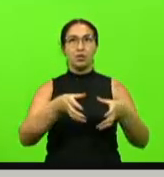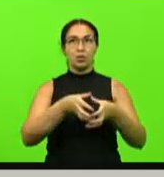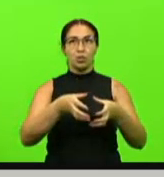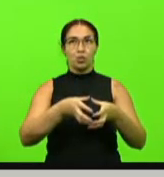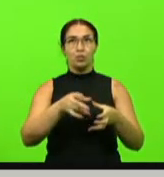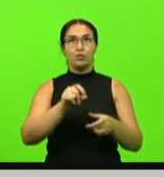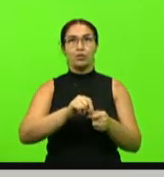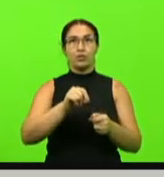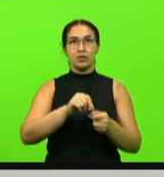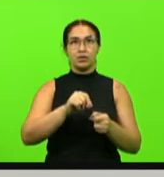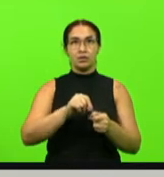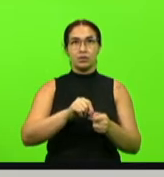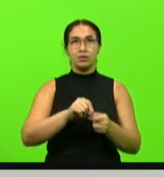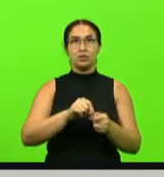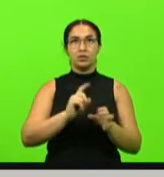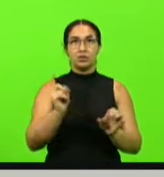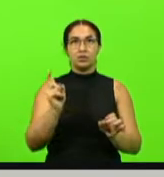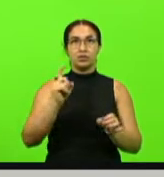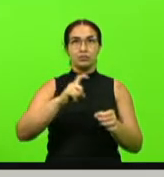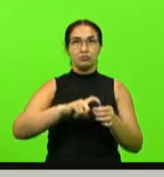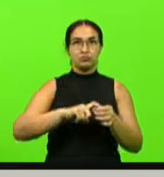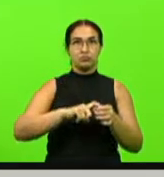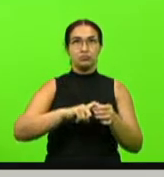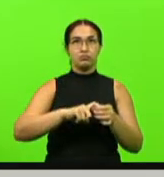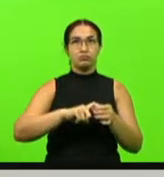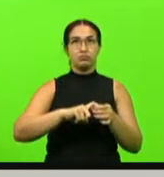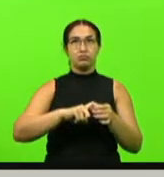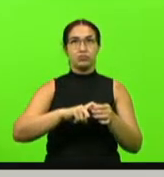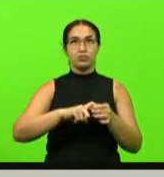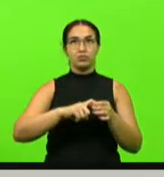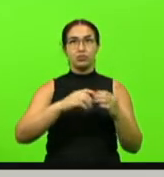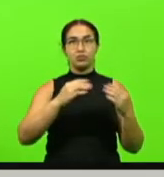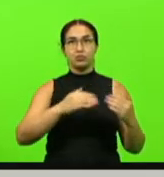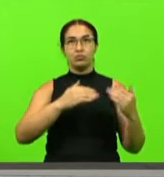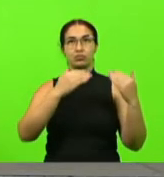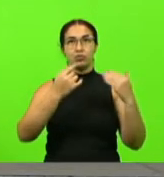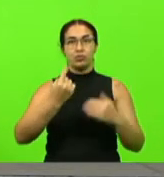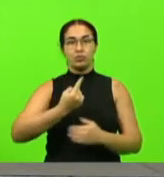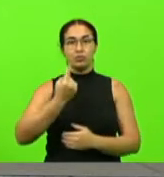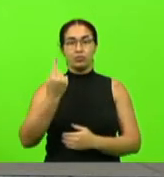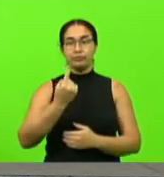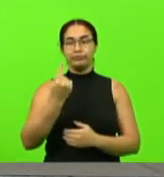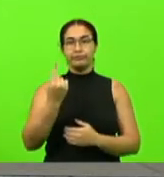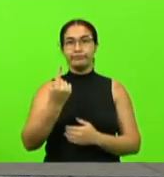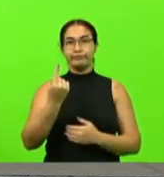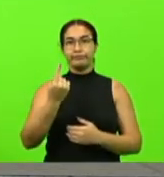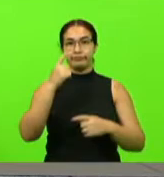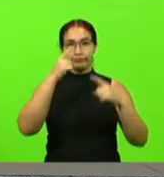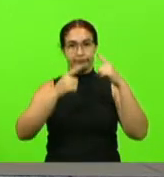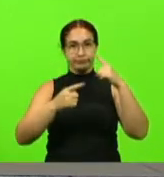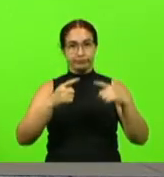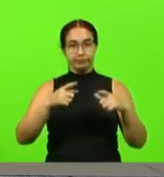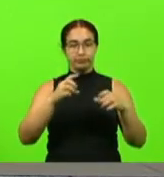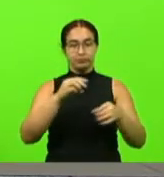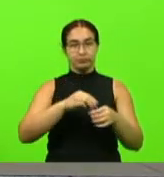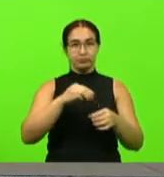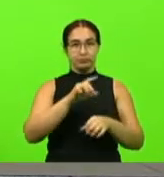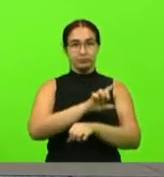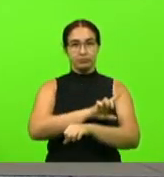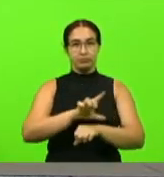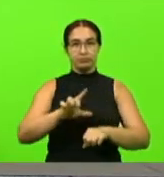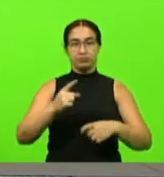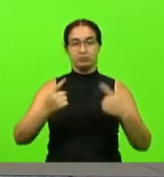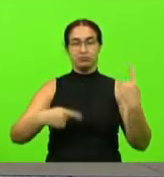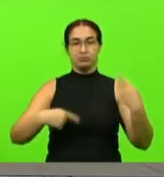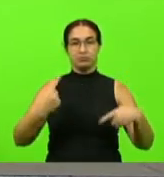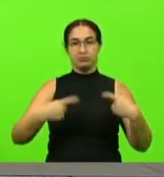grupamento fazendo parte do comando do município de Lages. Em discussão, não havendo